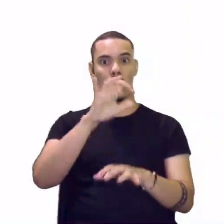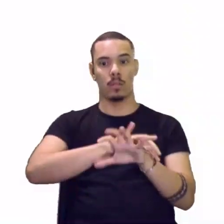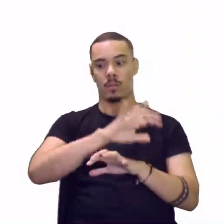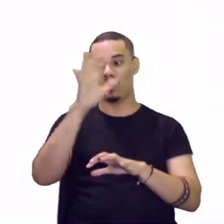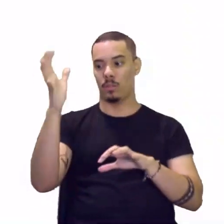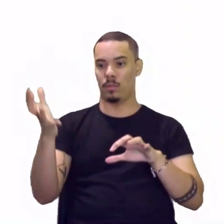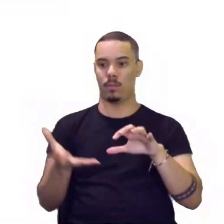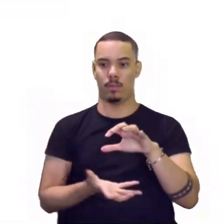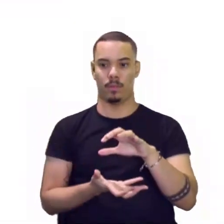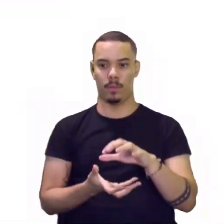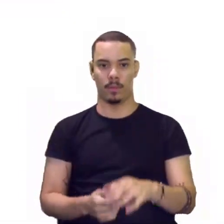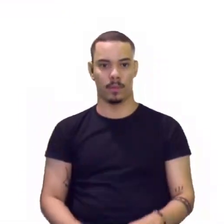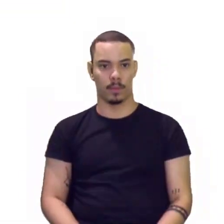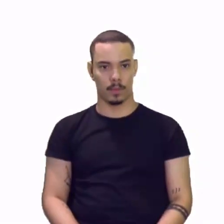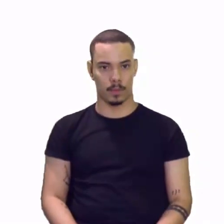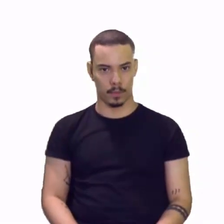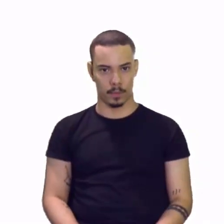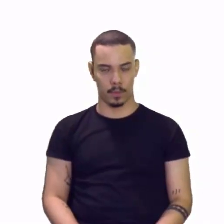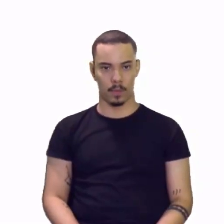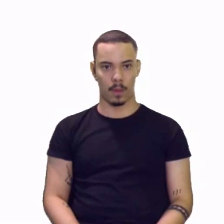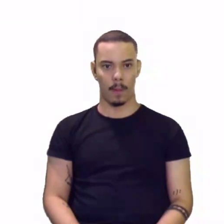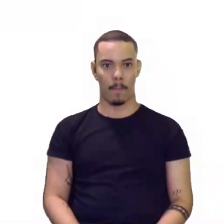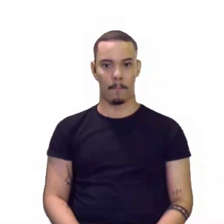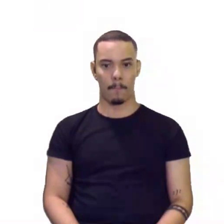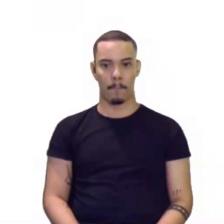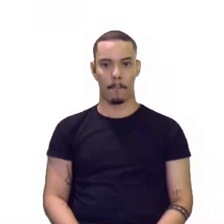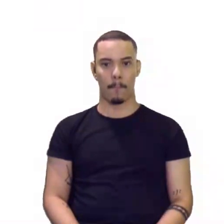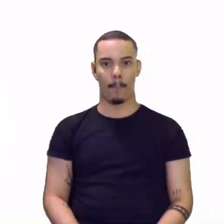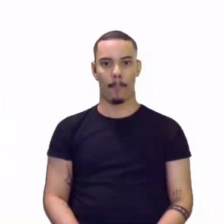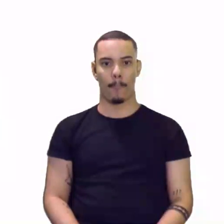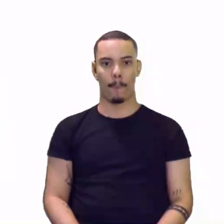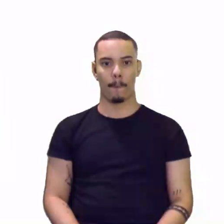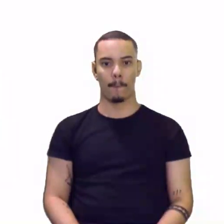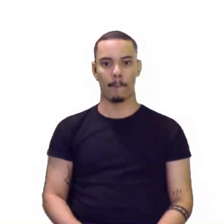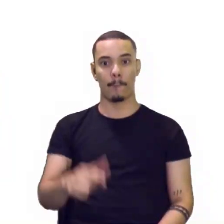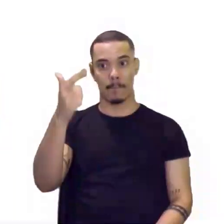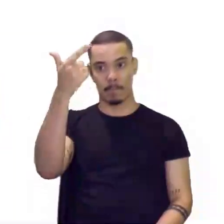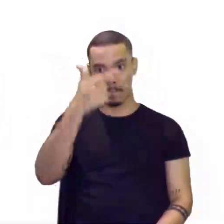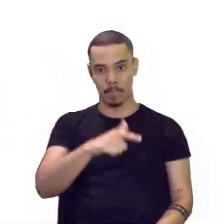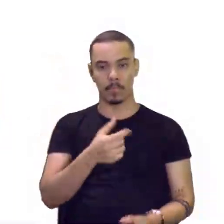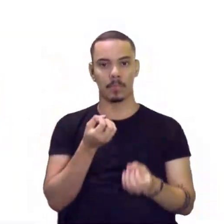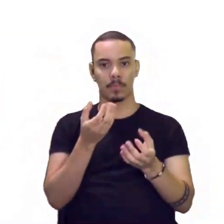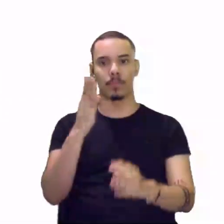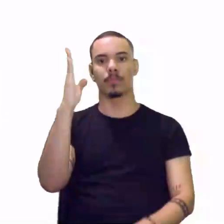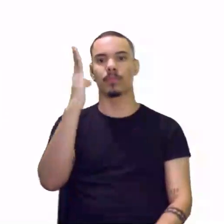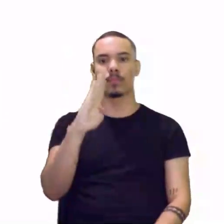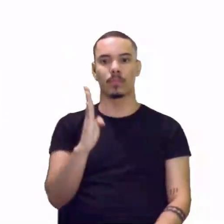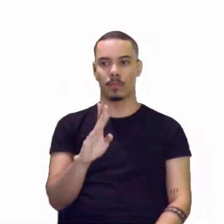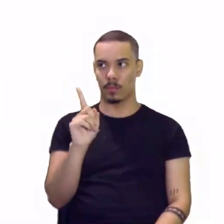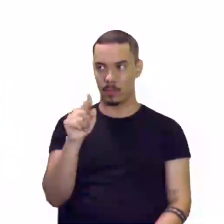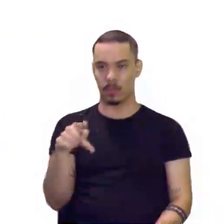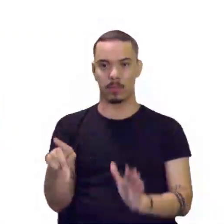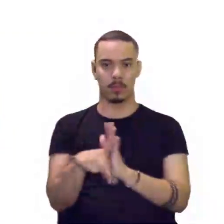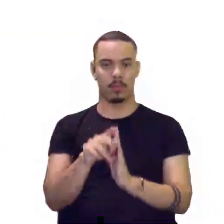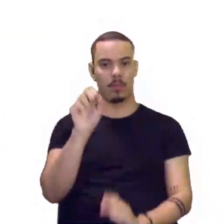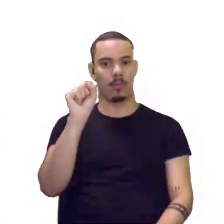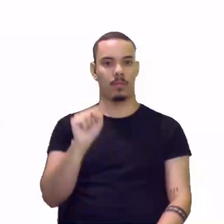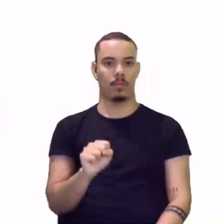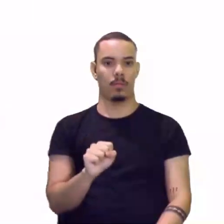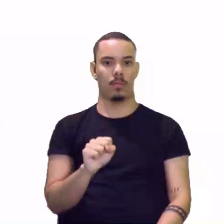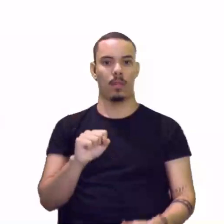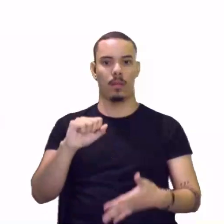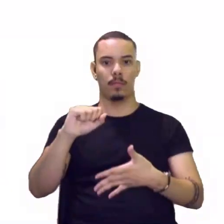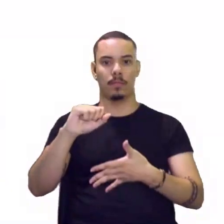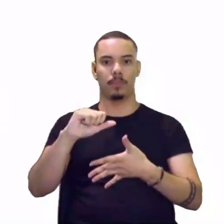bem. Vamos lá. Mais informações aqui sobre o Brasil. Então, o Brasil na América do Sul, como a gente falou há pouco. Ó.